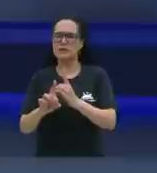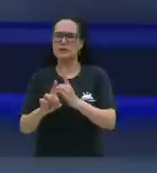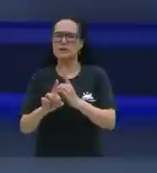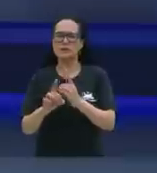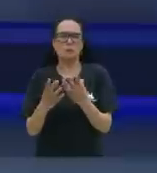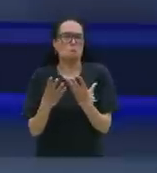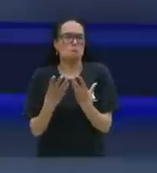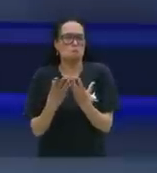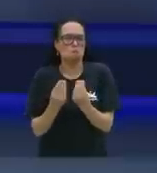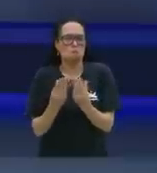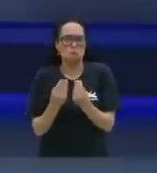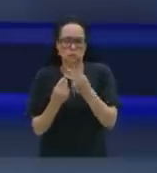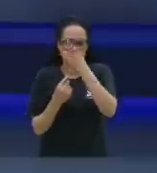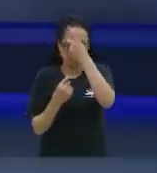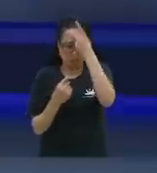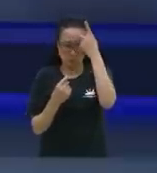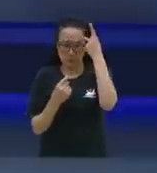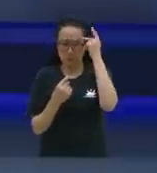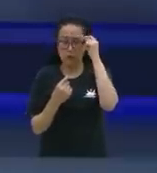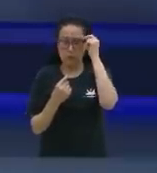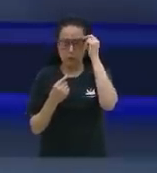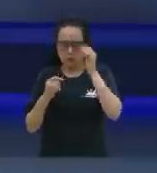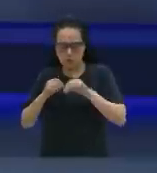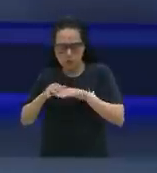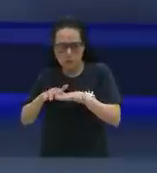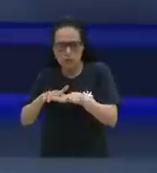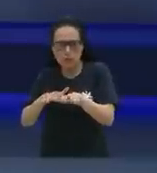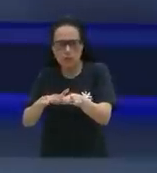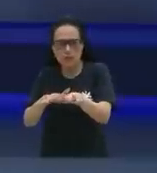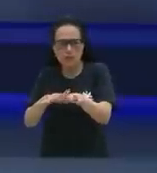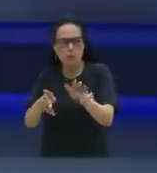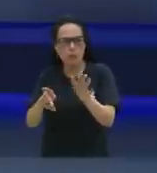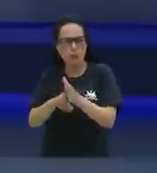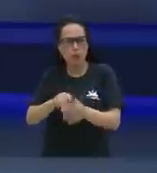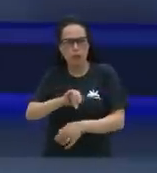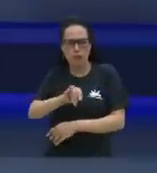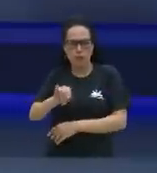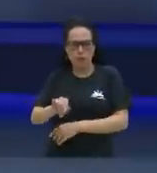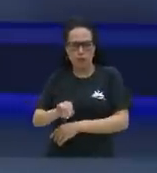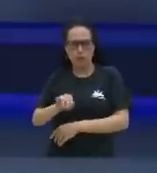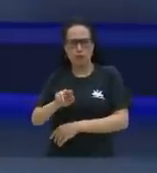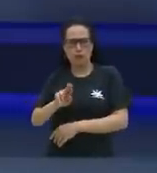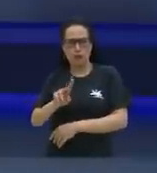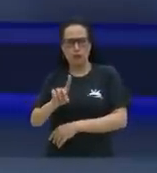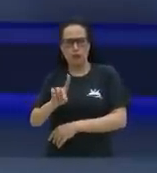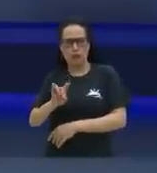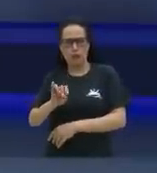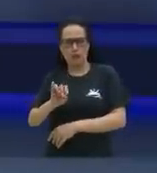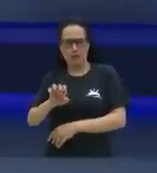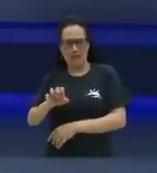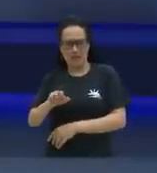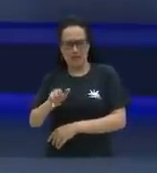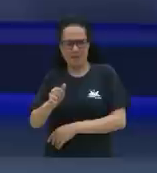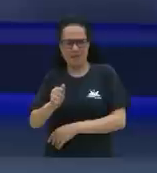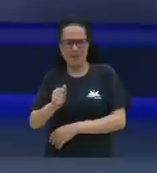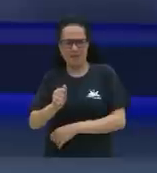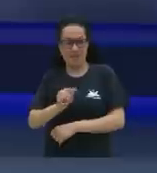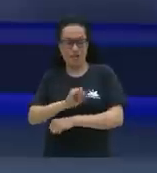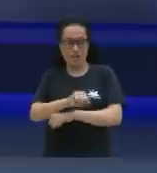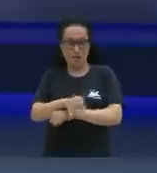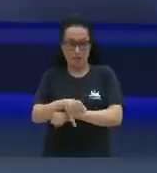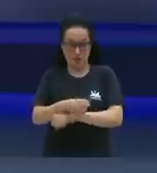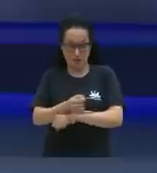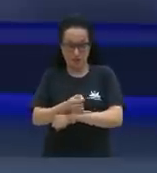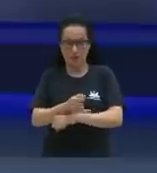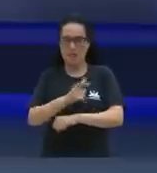grande multidão de pessoas vindas da Judéia, de Jerusalém, da região marítima de